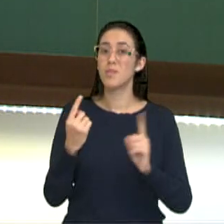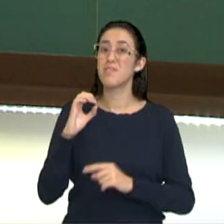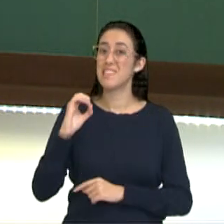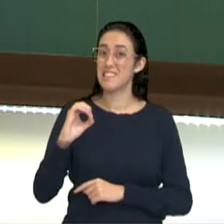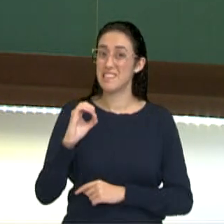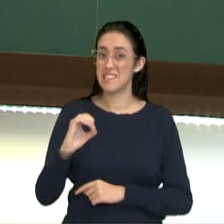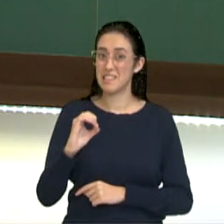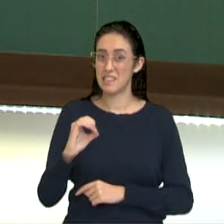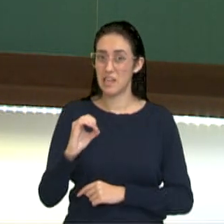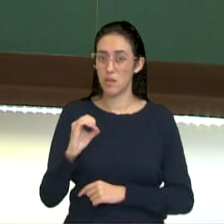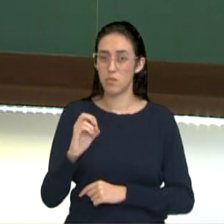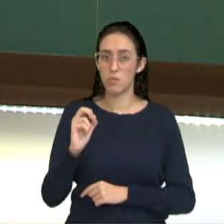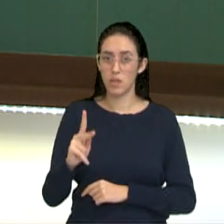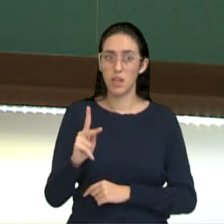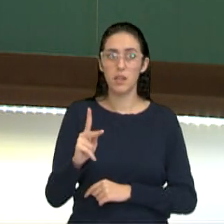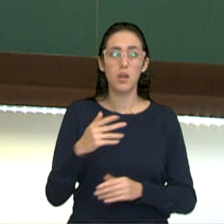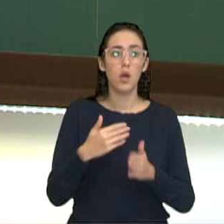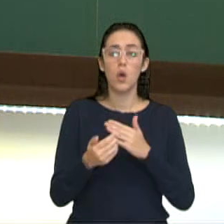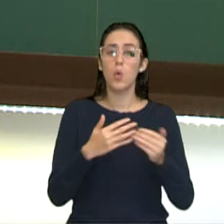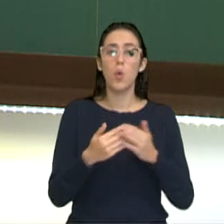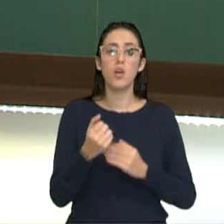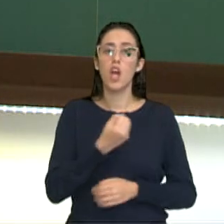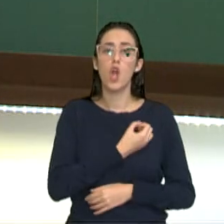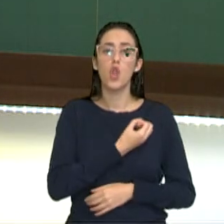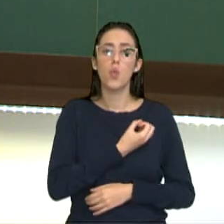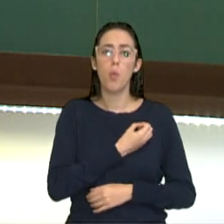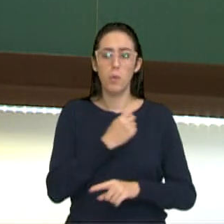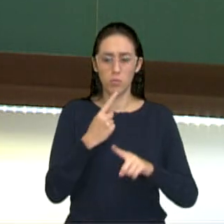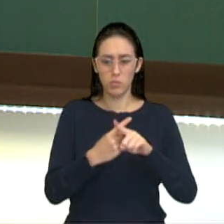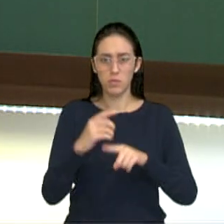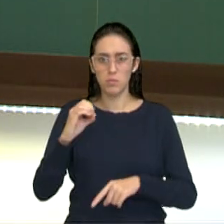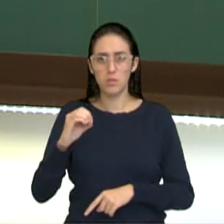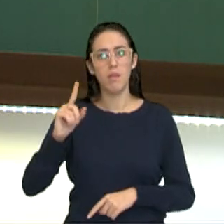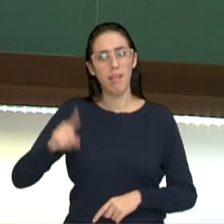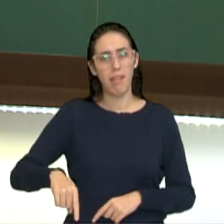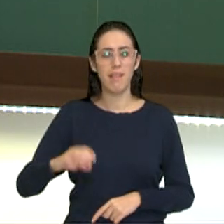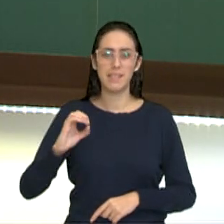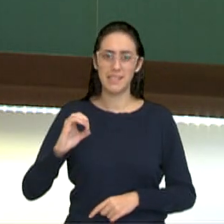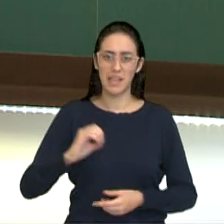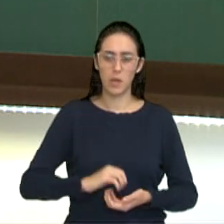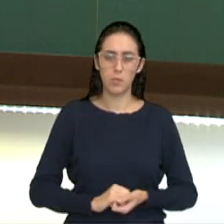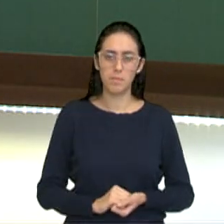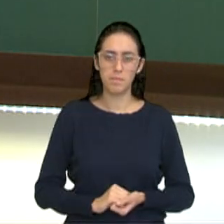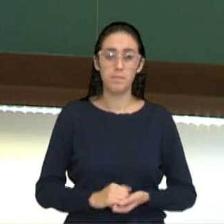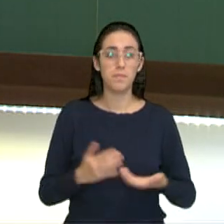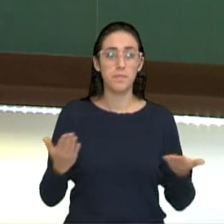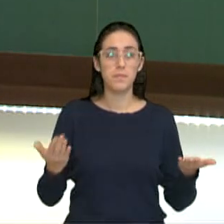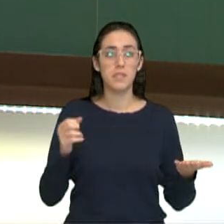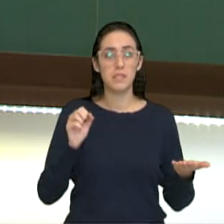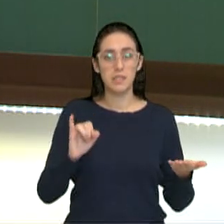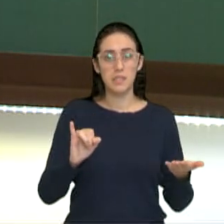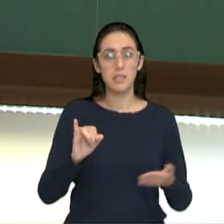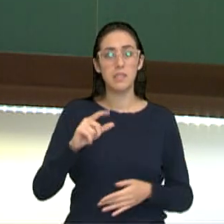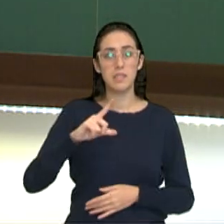né? Qualquer número multiplicado por 0 é 0, tá? Então, se eu tenho